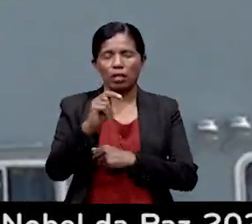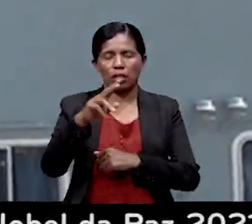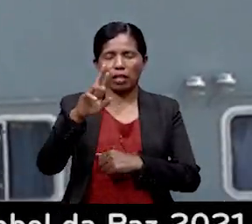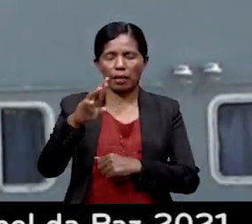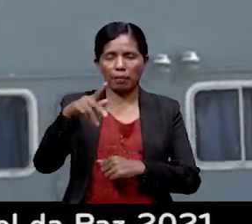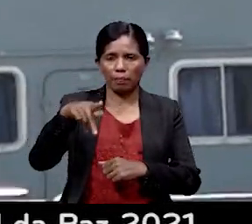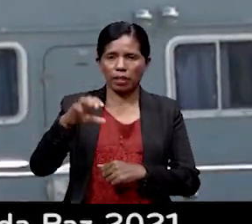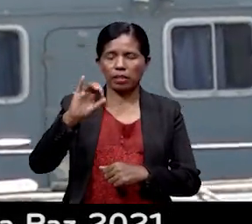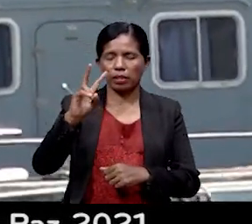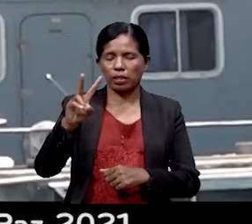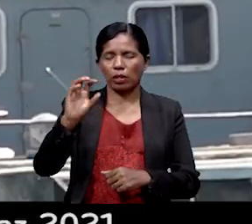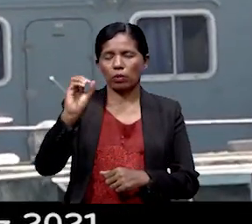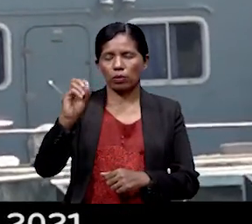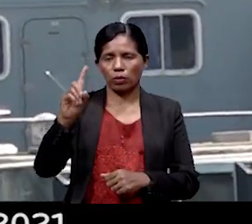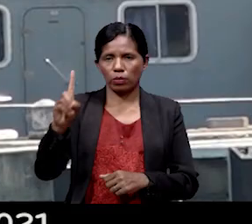P012, no NRP